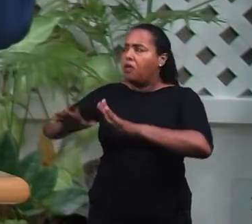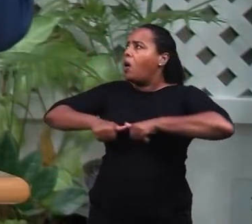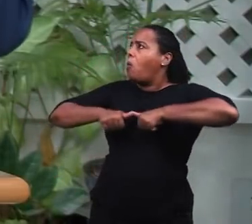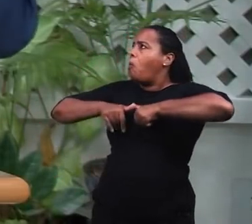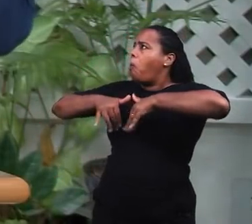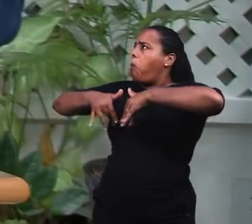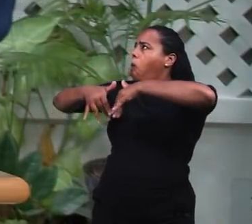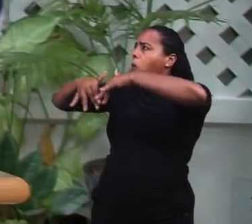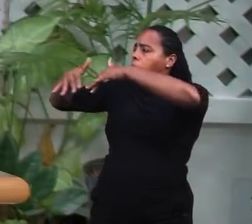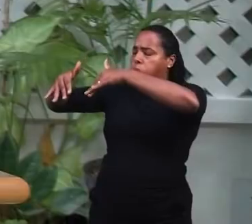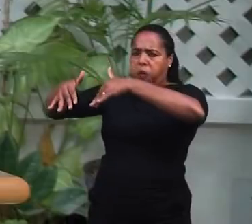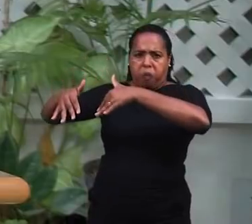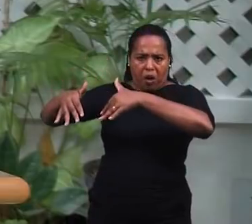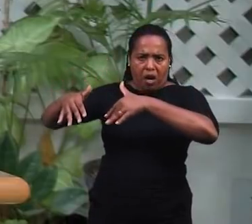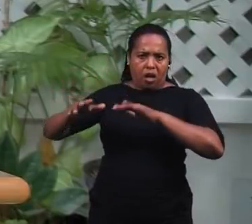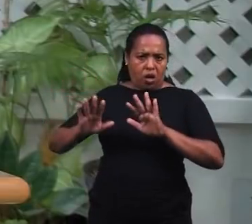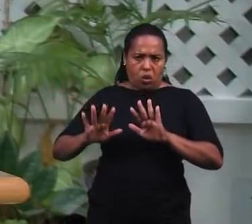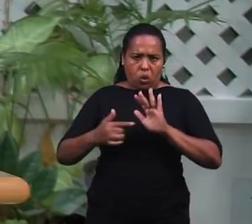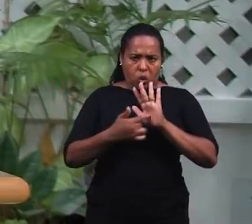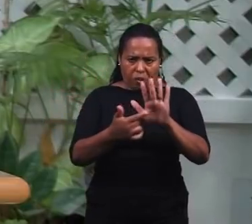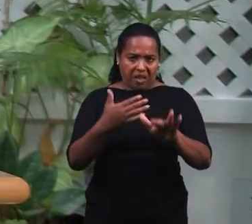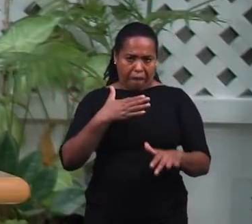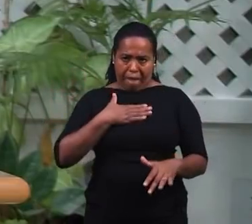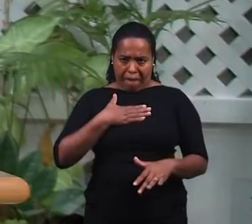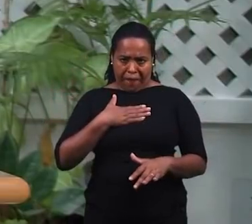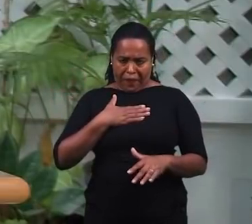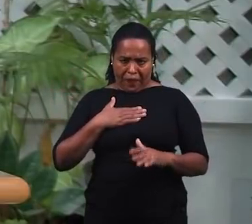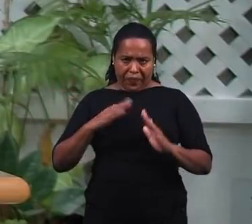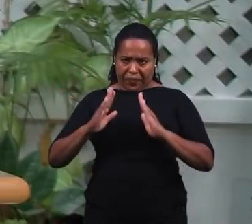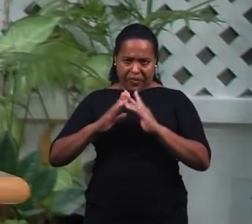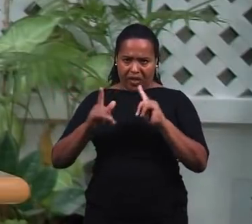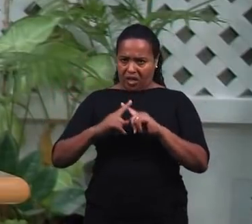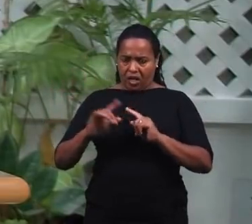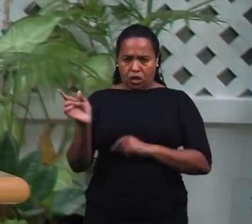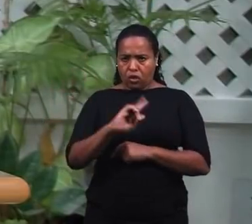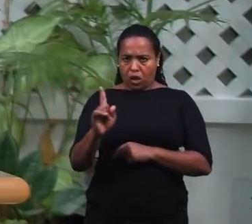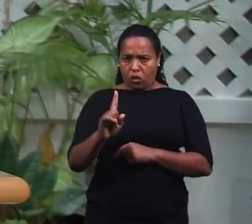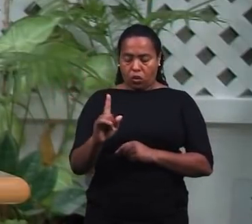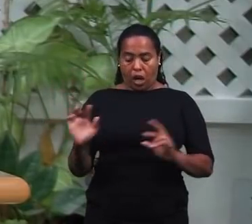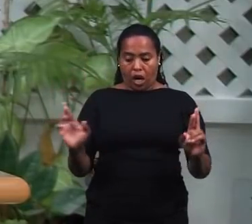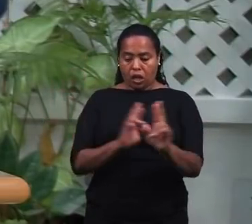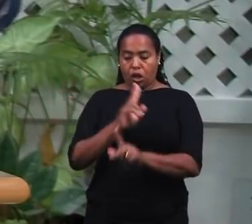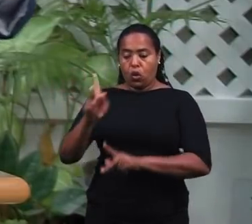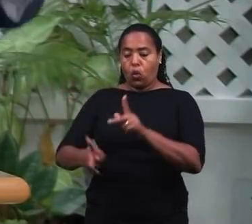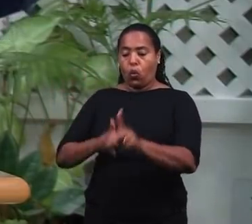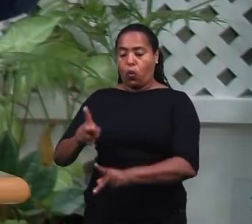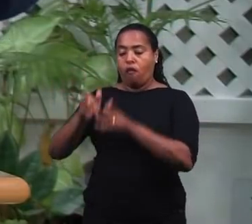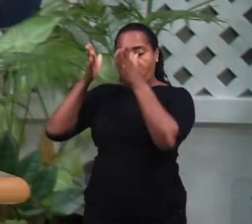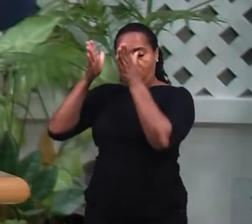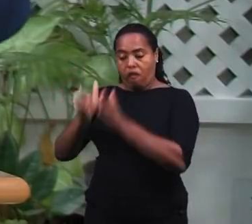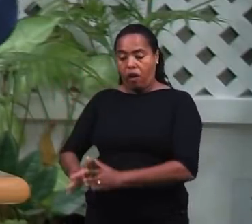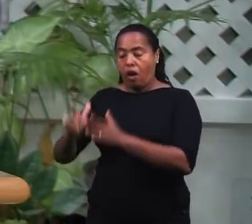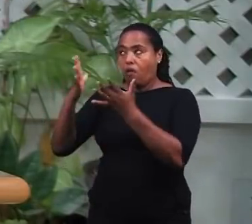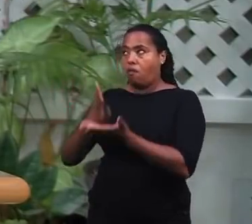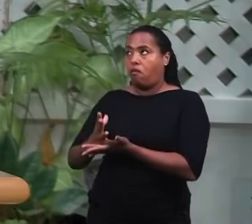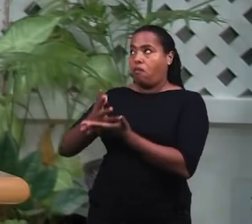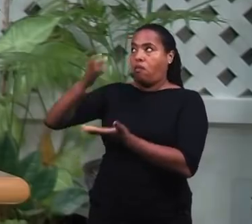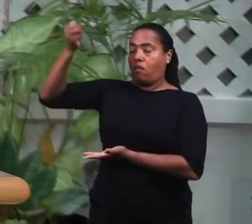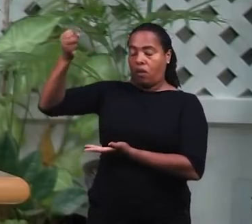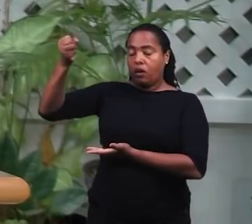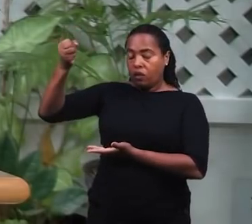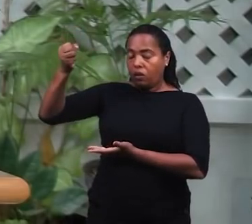vão subir, não estou dizendo com relação à minha igreja, estou dizendo com relação aos crentes, aqueles que vão subir,